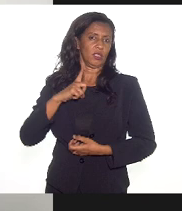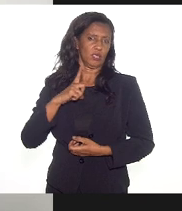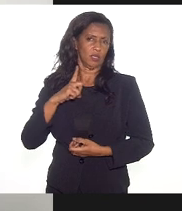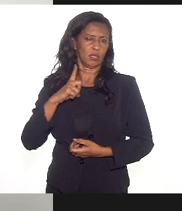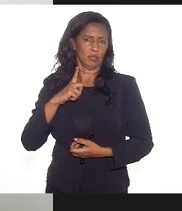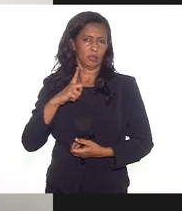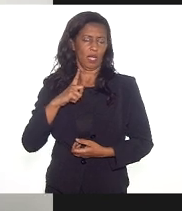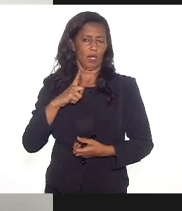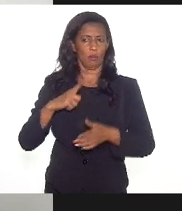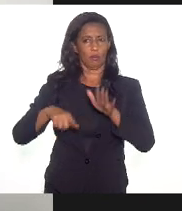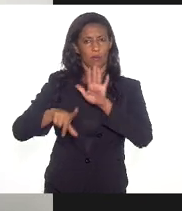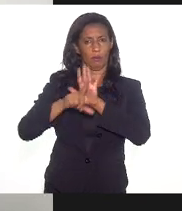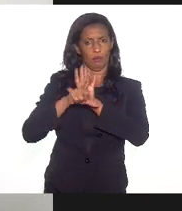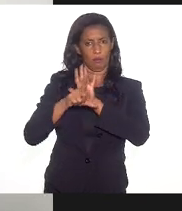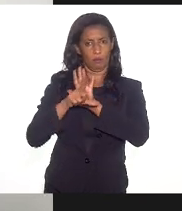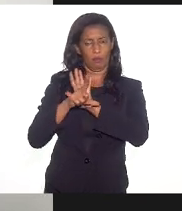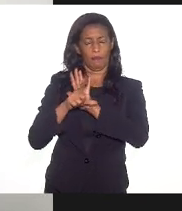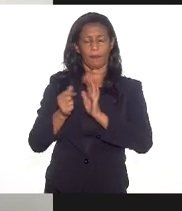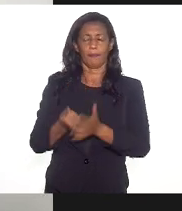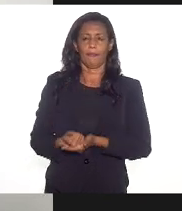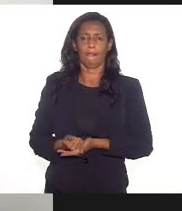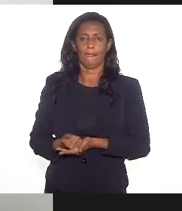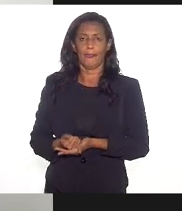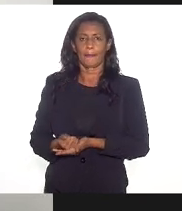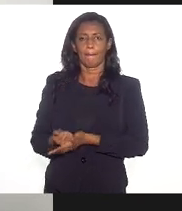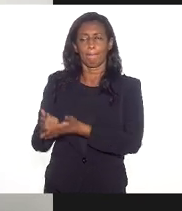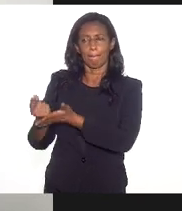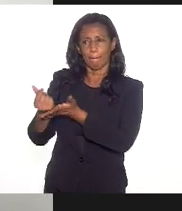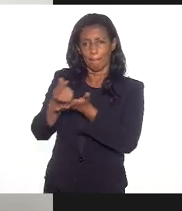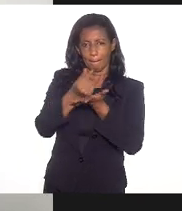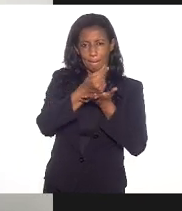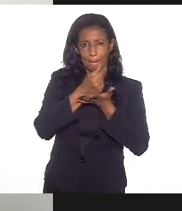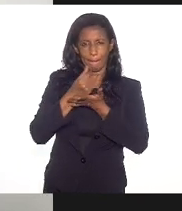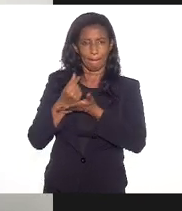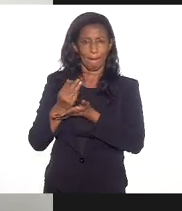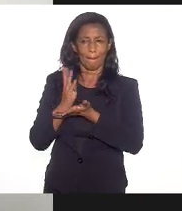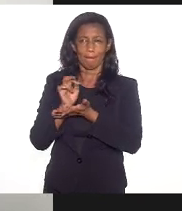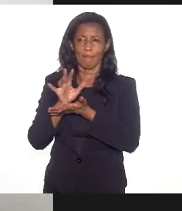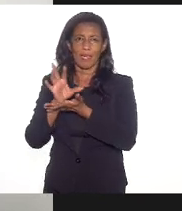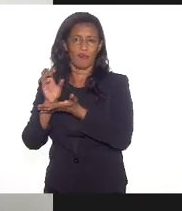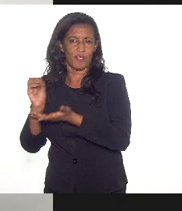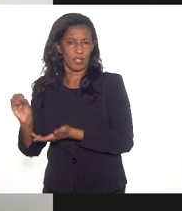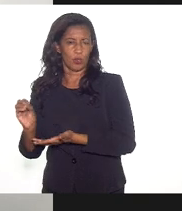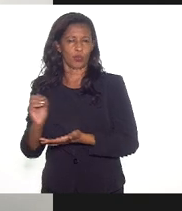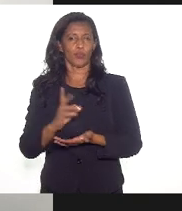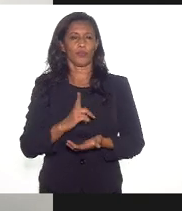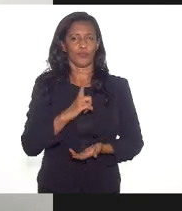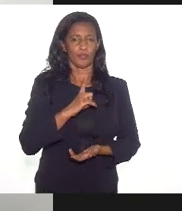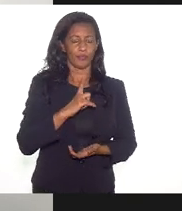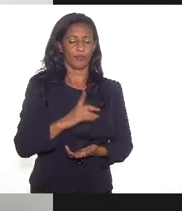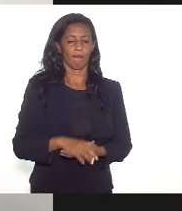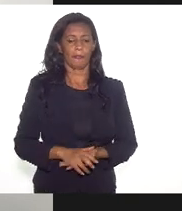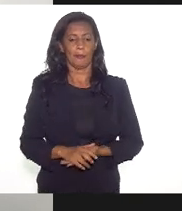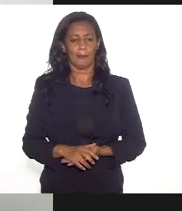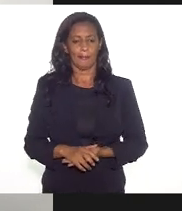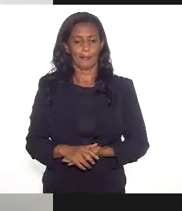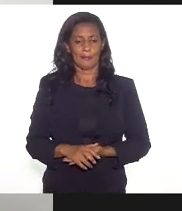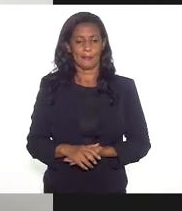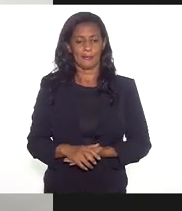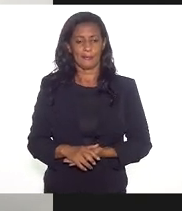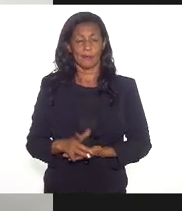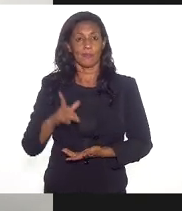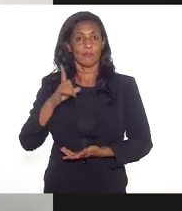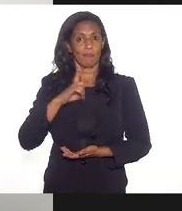já uma legislação dos benefícios socioassistenciais, que são os benefícios eventuais. Dentre eles,